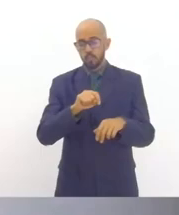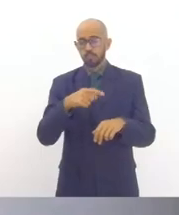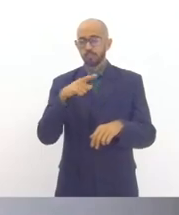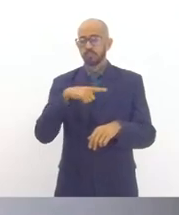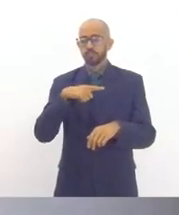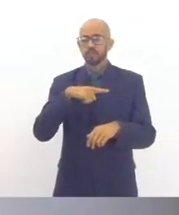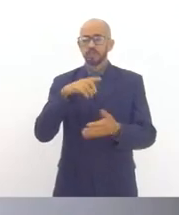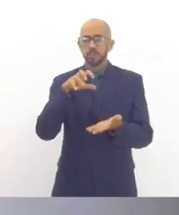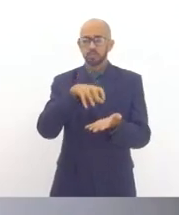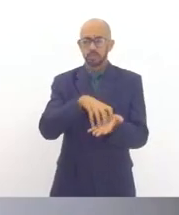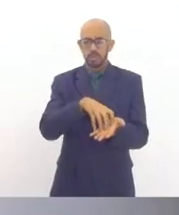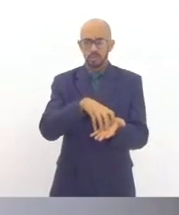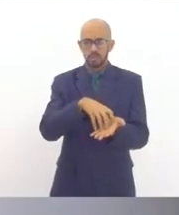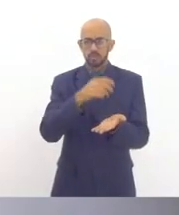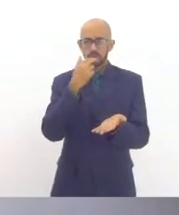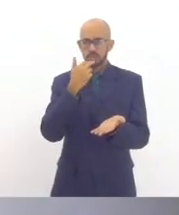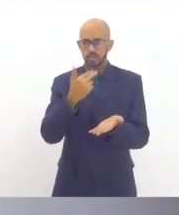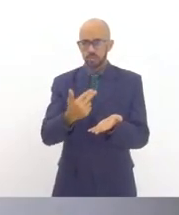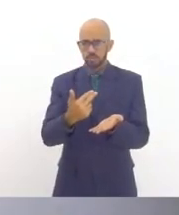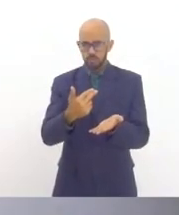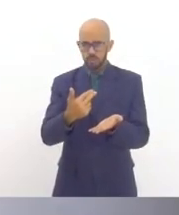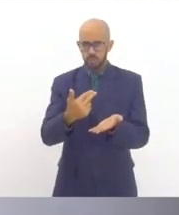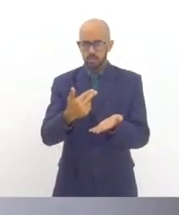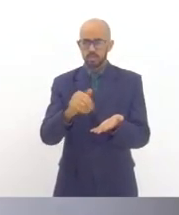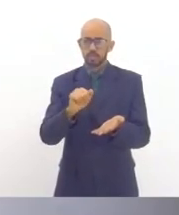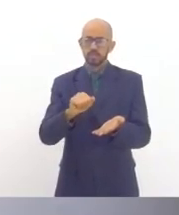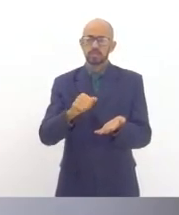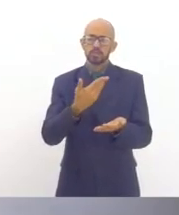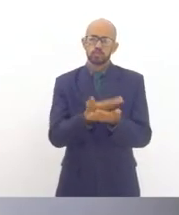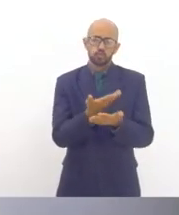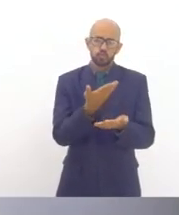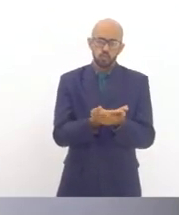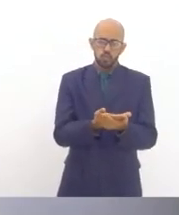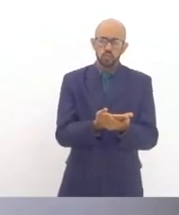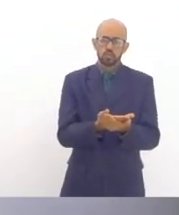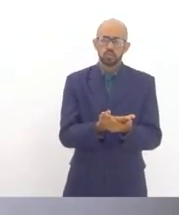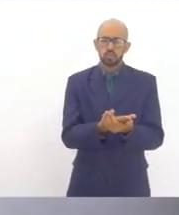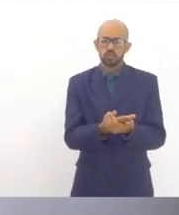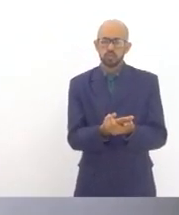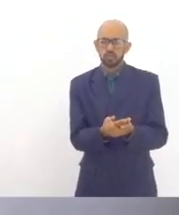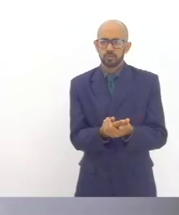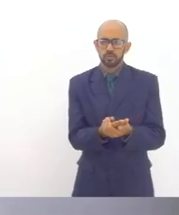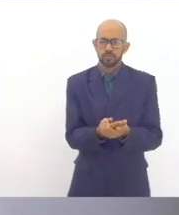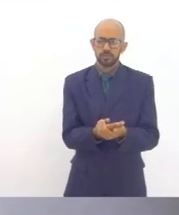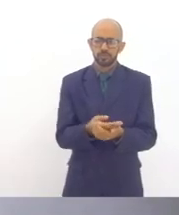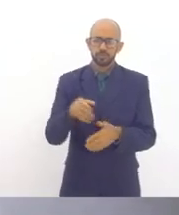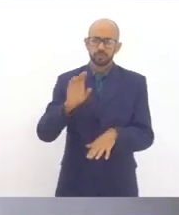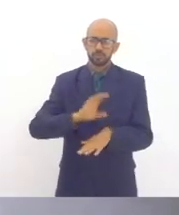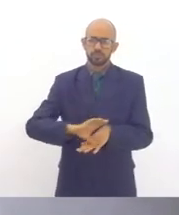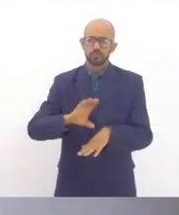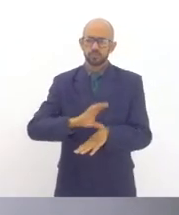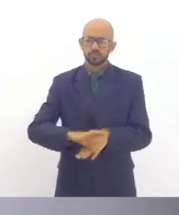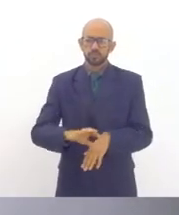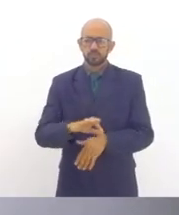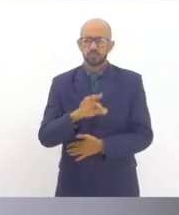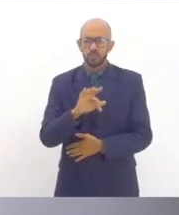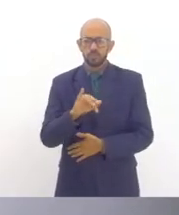centro de idiomas, né, o centro de estudos de línguas, nos cursos FIC, que